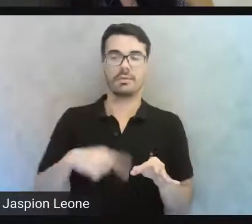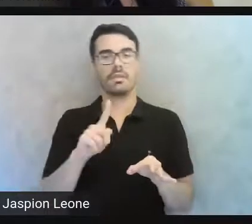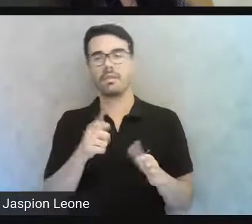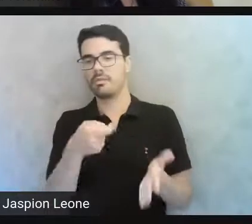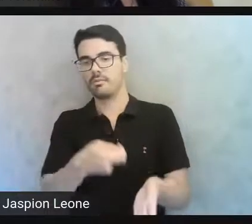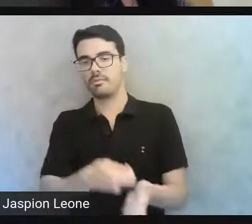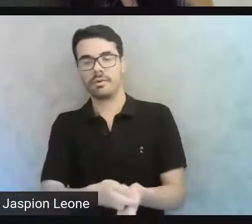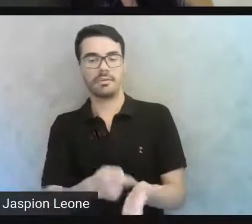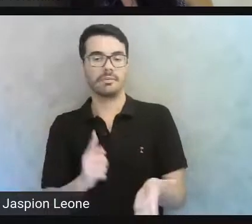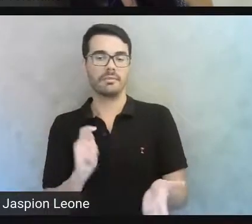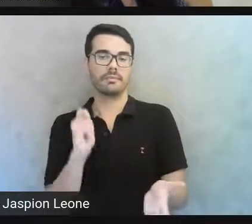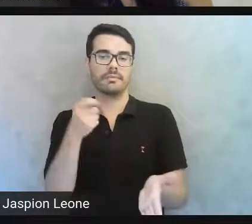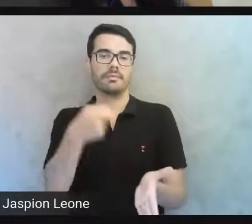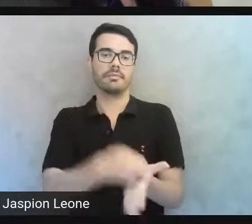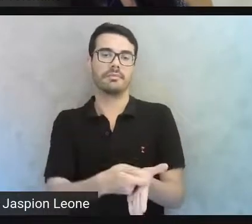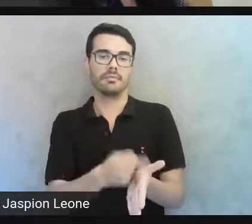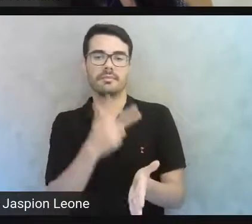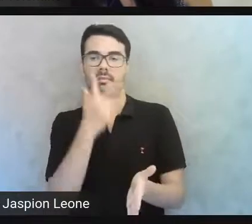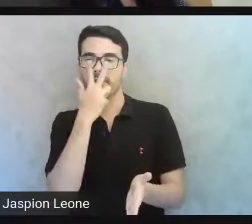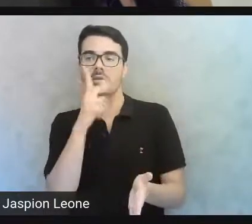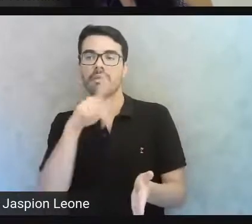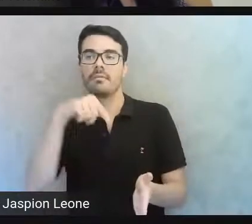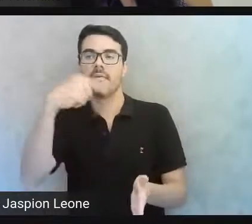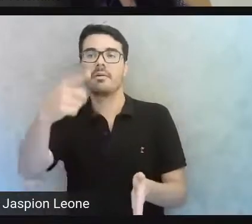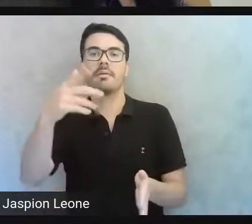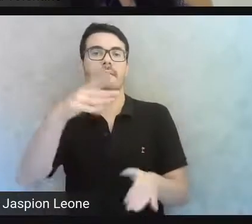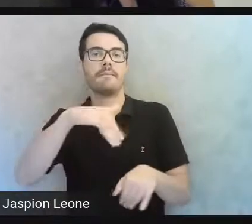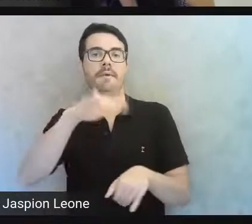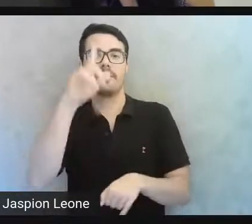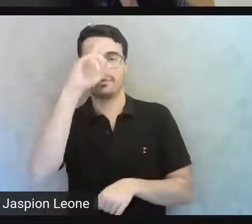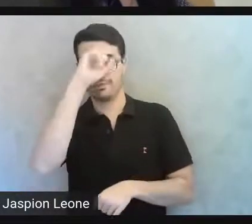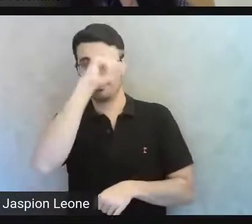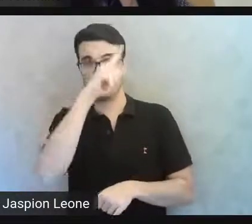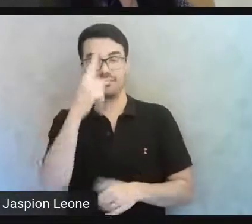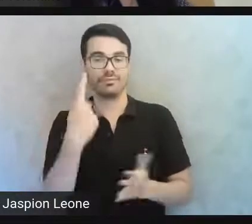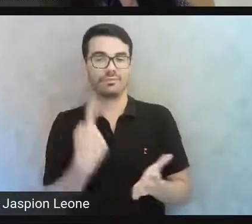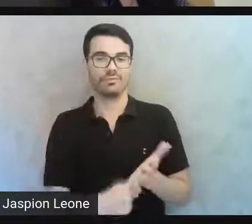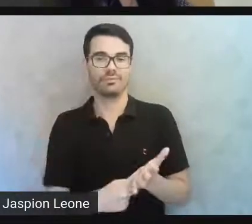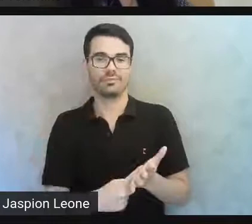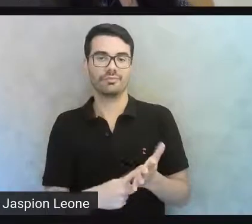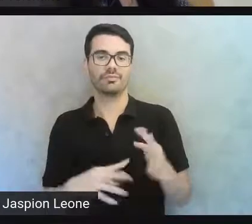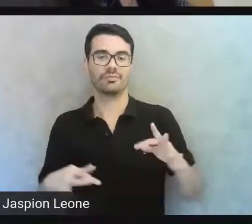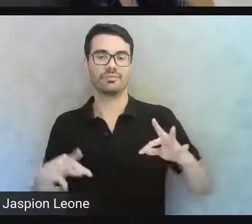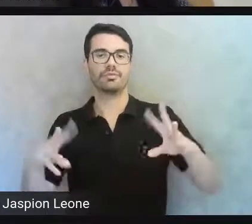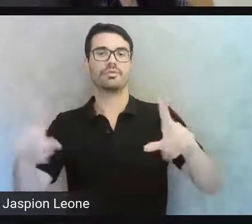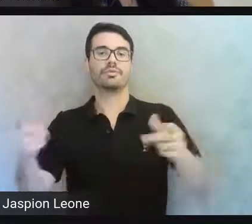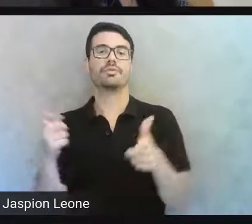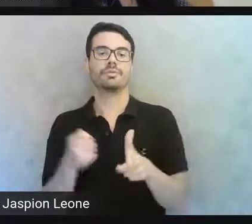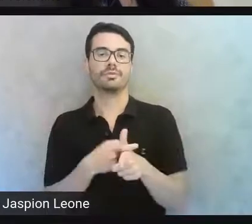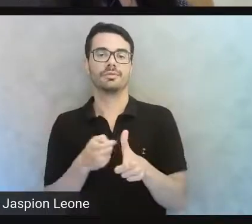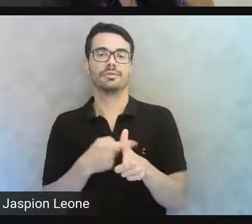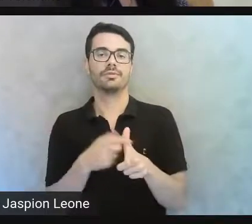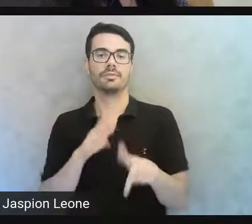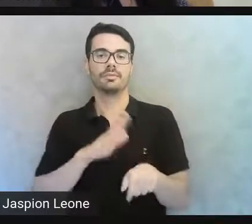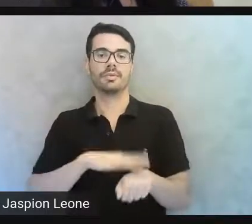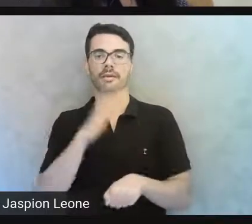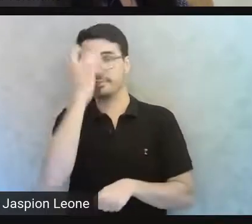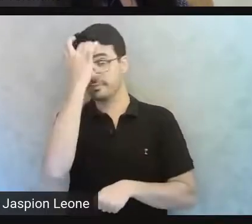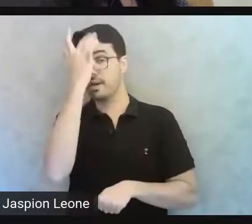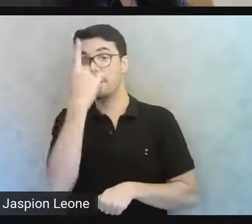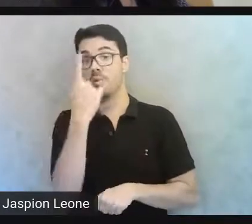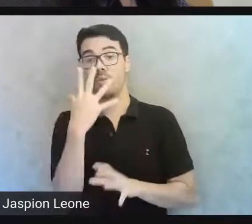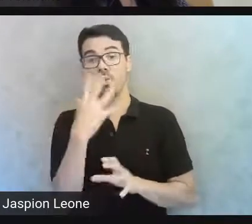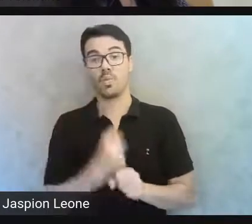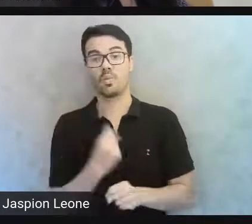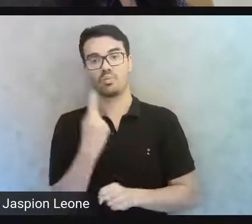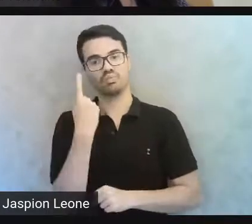a situação se torna muito complicada. Então, tentar consolidar todas essas dívidas. Para quem já tem uma dívida só, uma